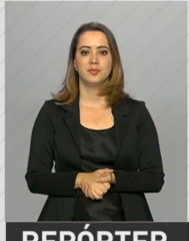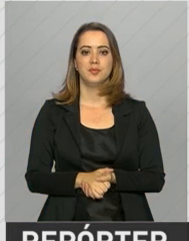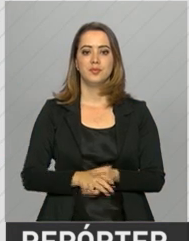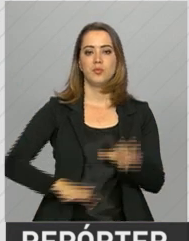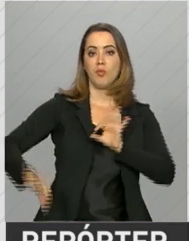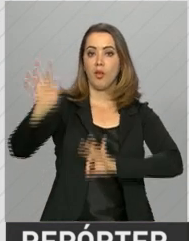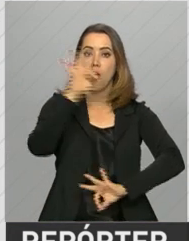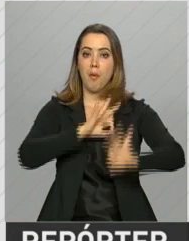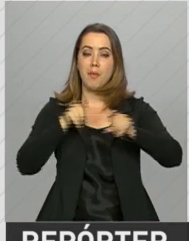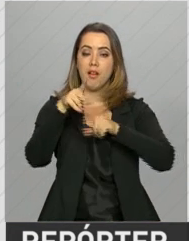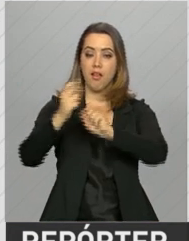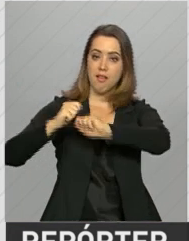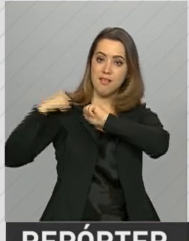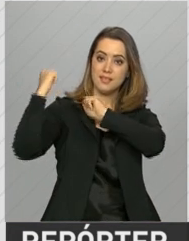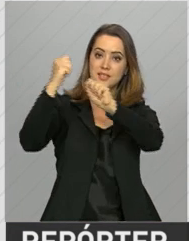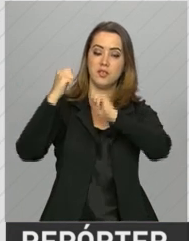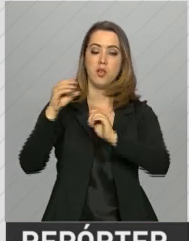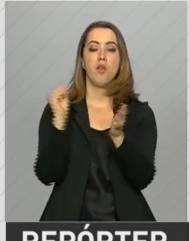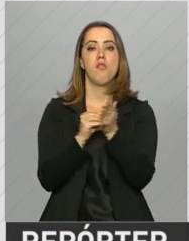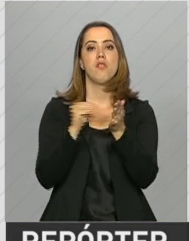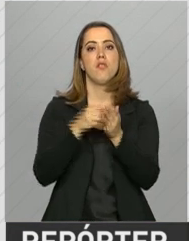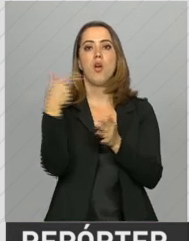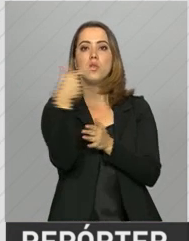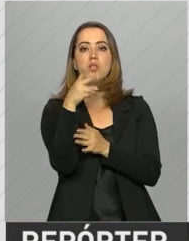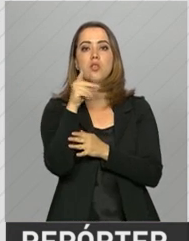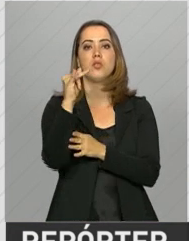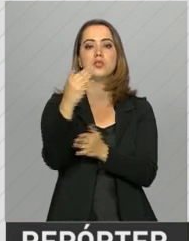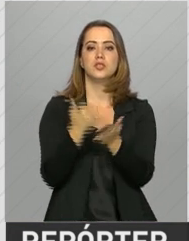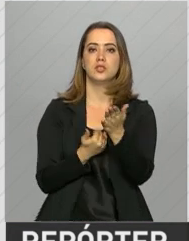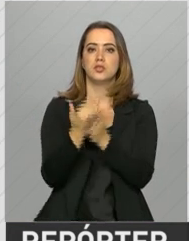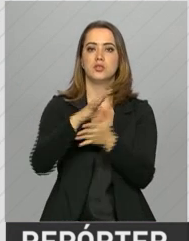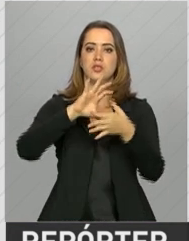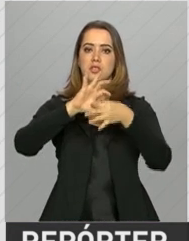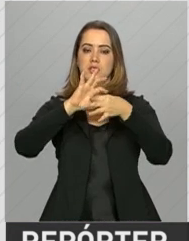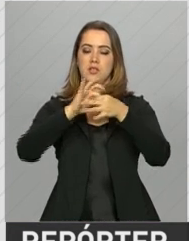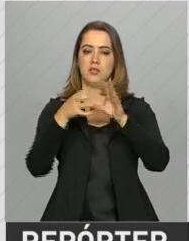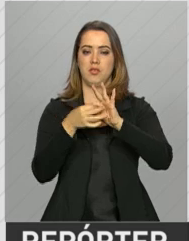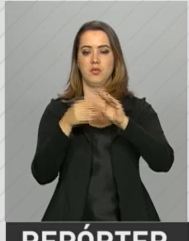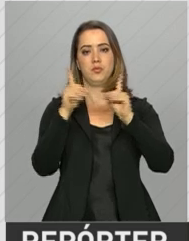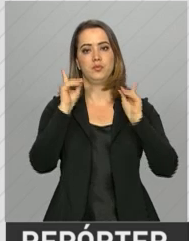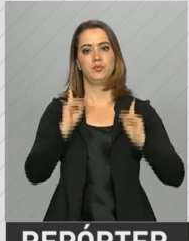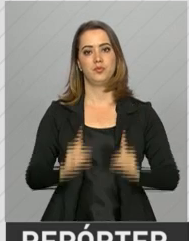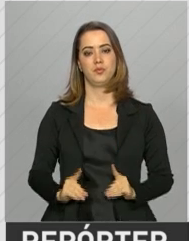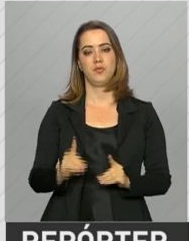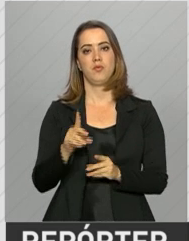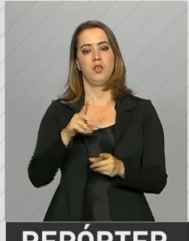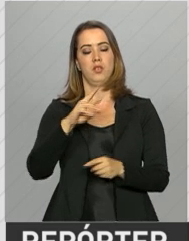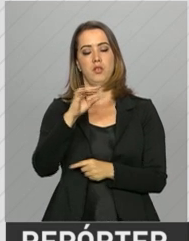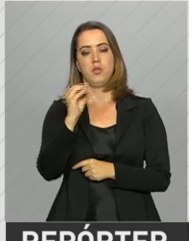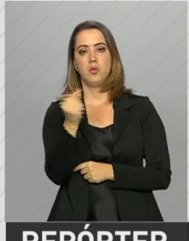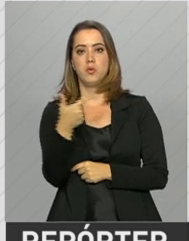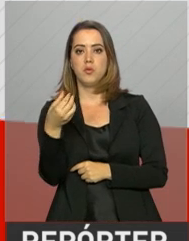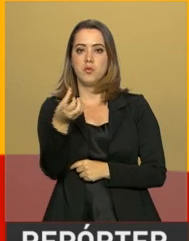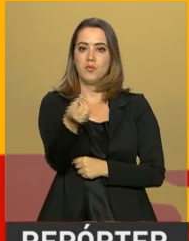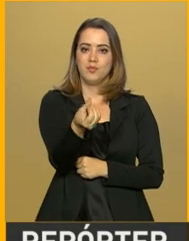Prepare a sua torcida. Faltam 2 dias para os Jogos Paralímpicos Rio